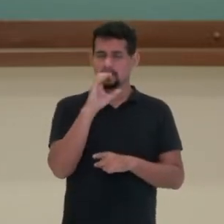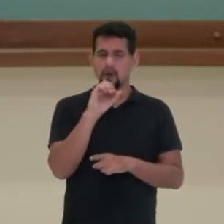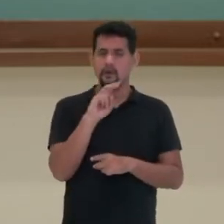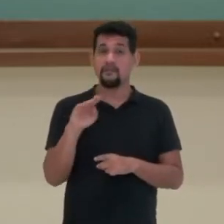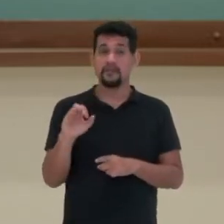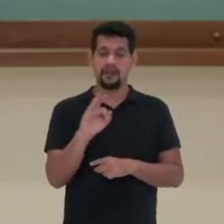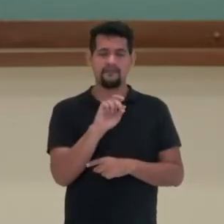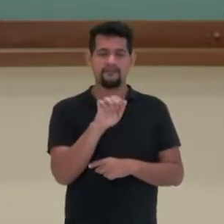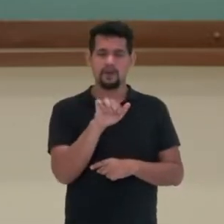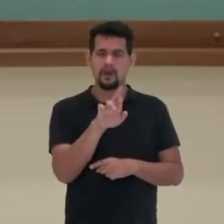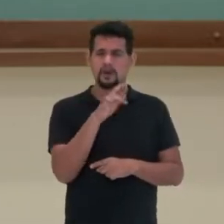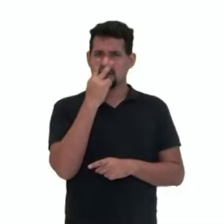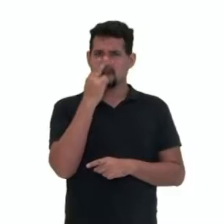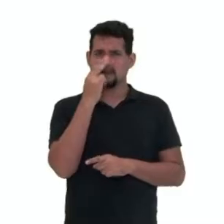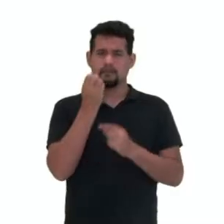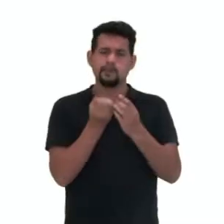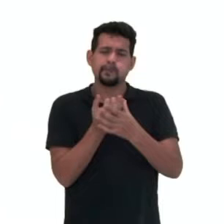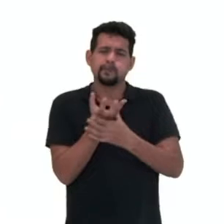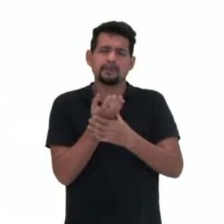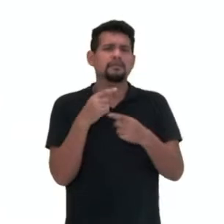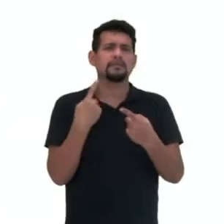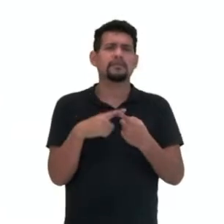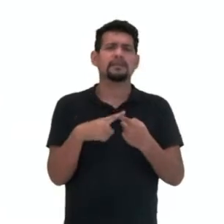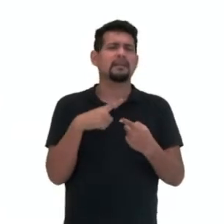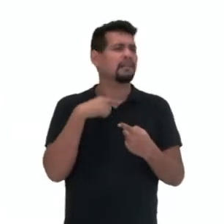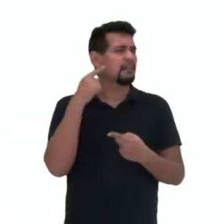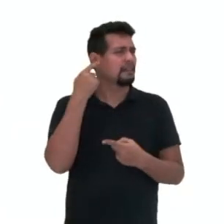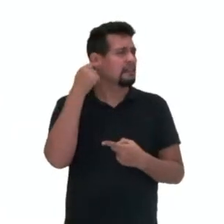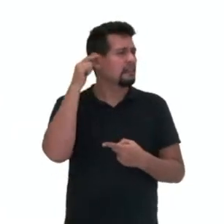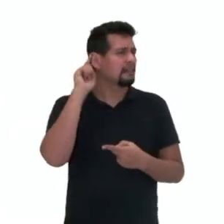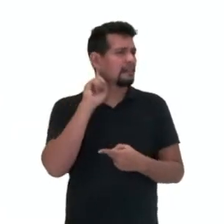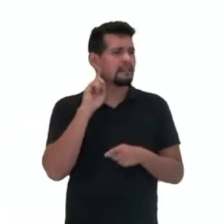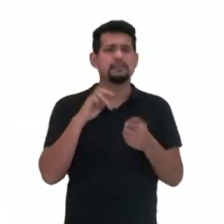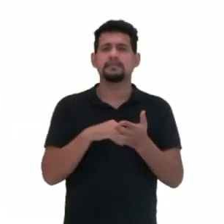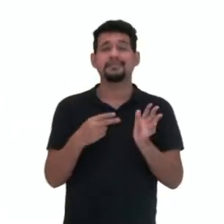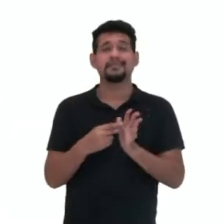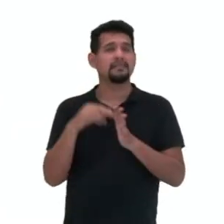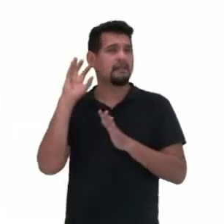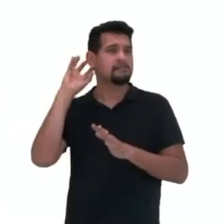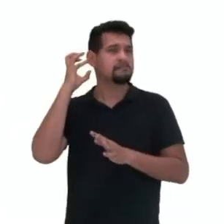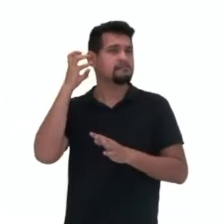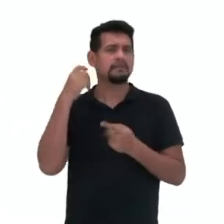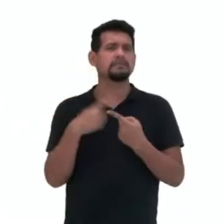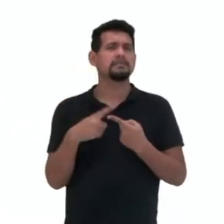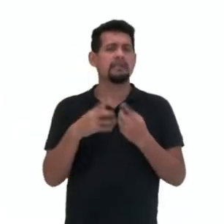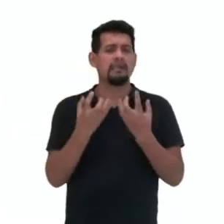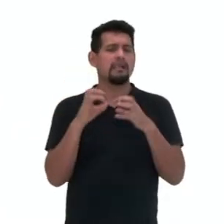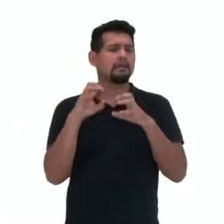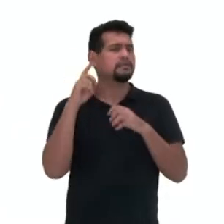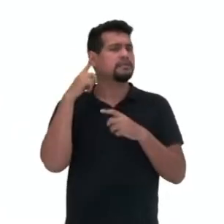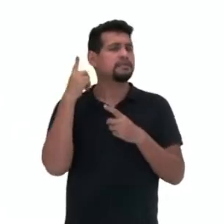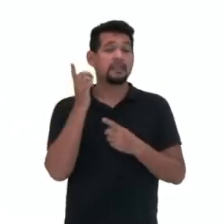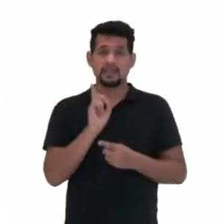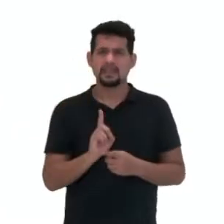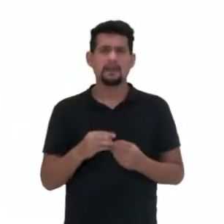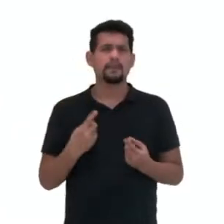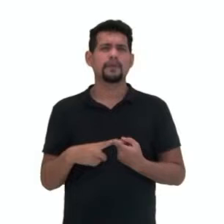essa notícia. Você sabe por que as orelhas dos lutadores ficam deformadas? Então olha lá a orelha do